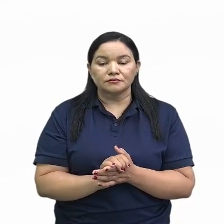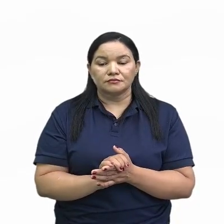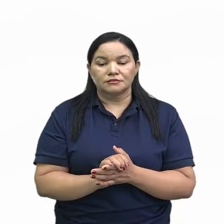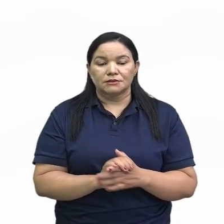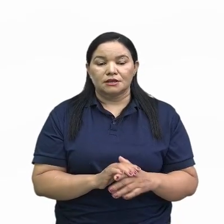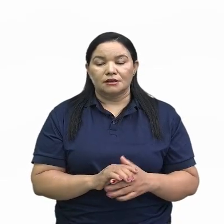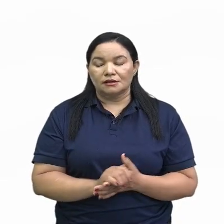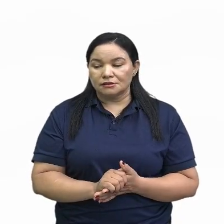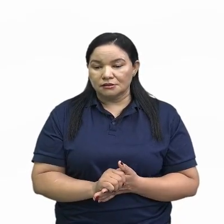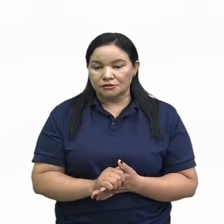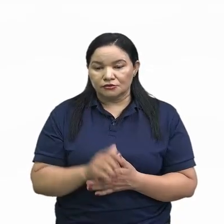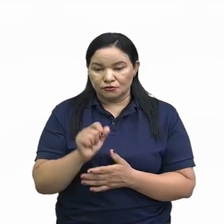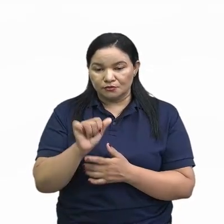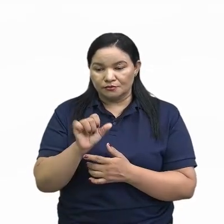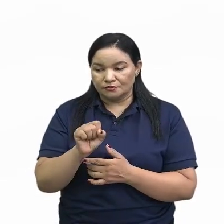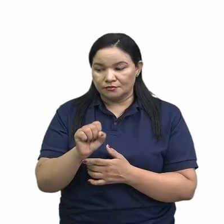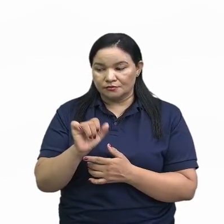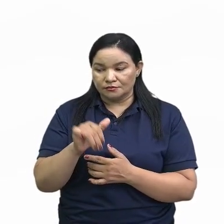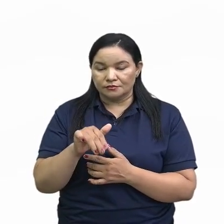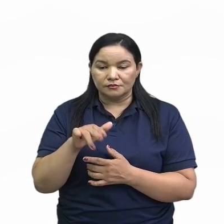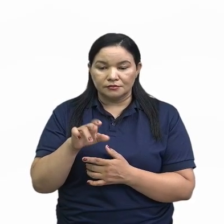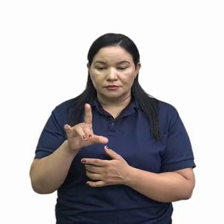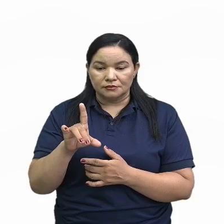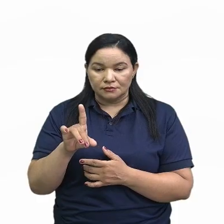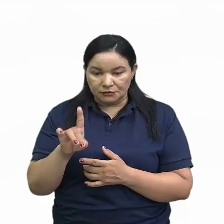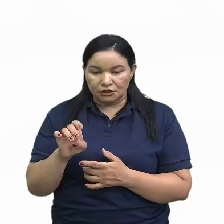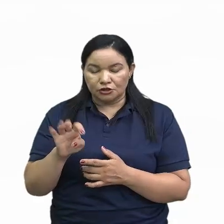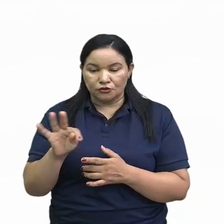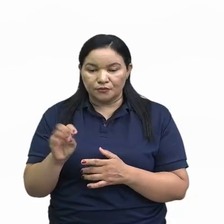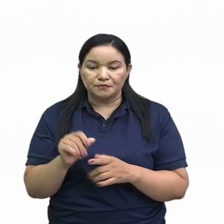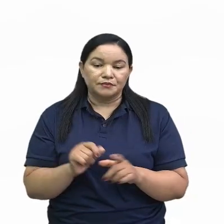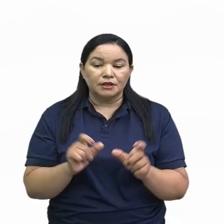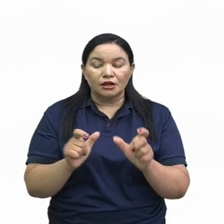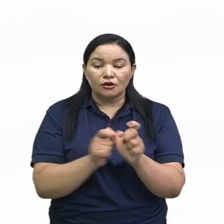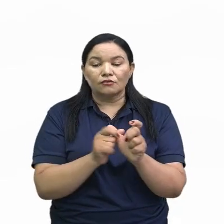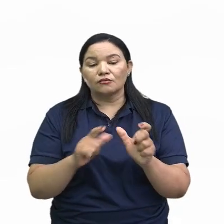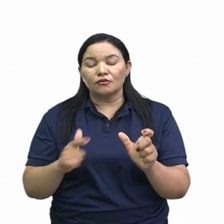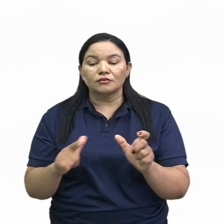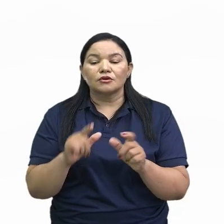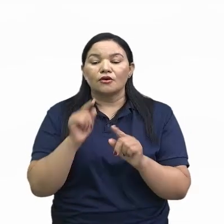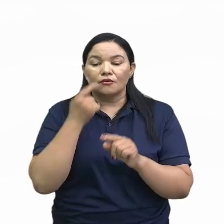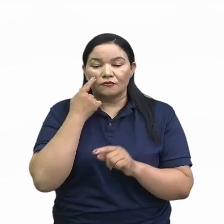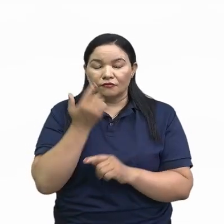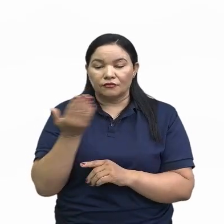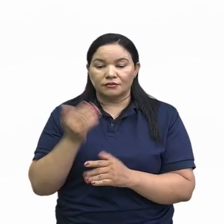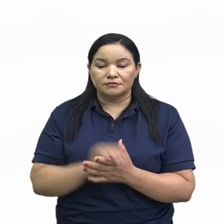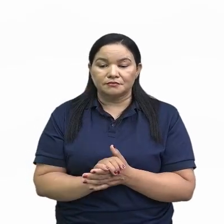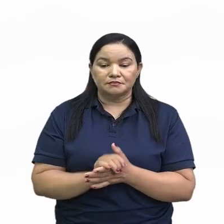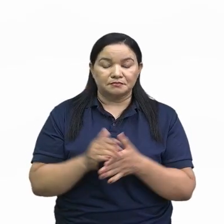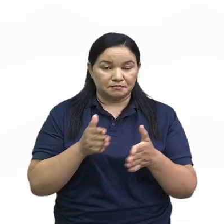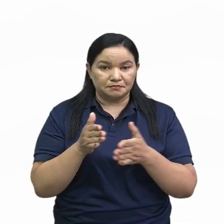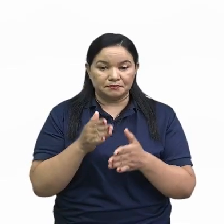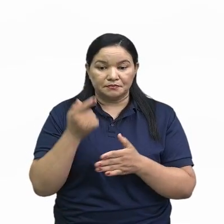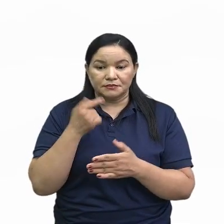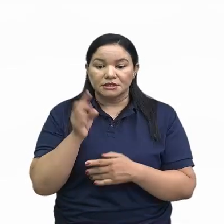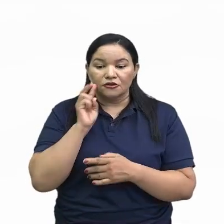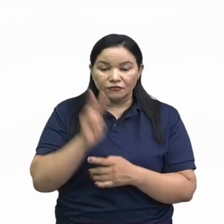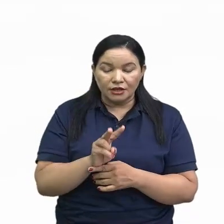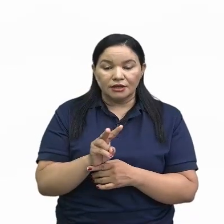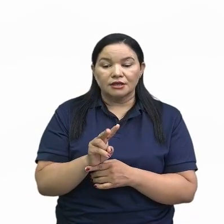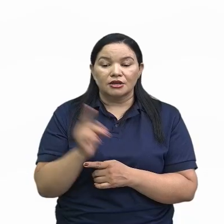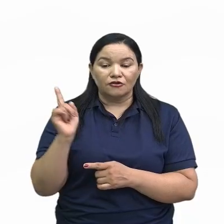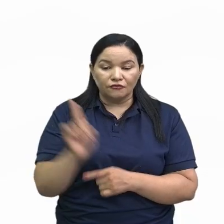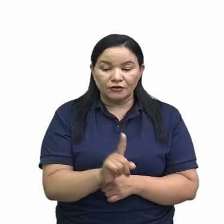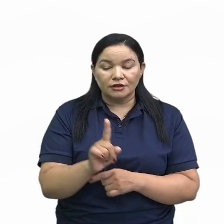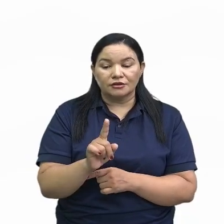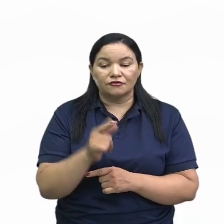coordenativa entre palavras, termos da oração ou orações de um período. Exemplo: vim, vi, venci.